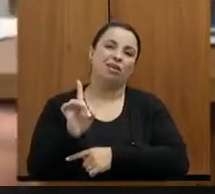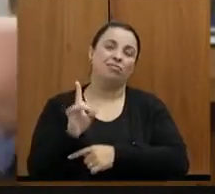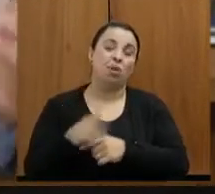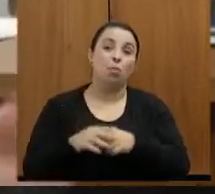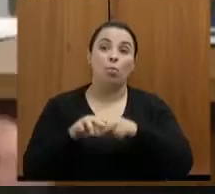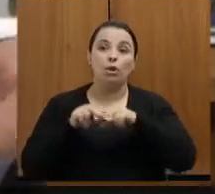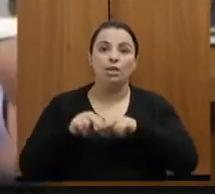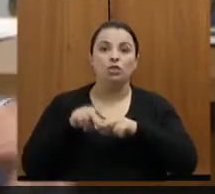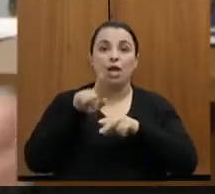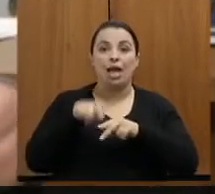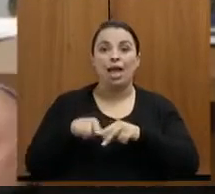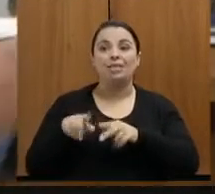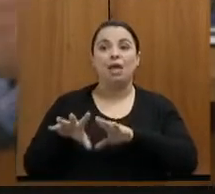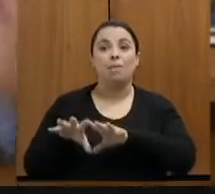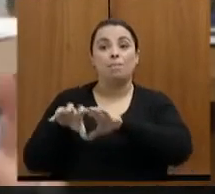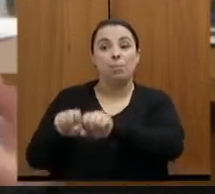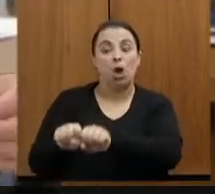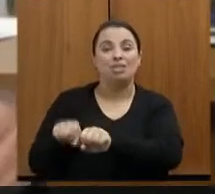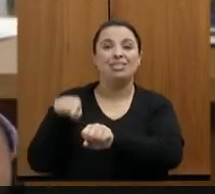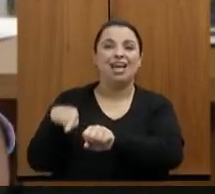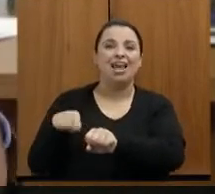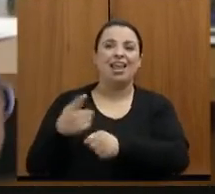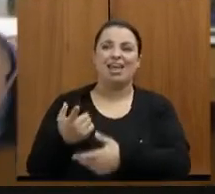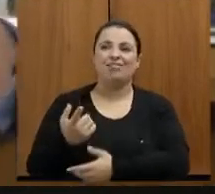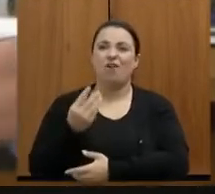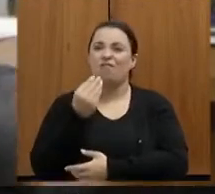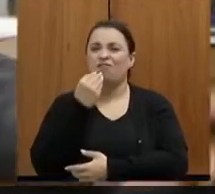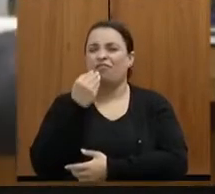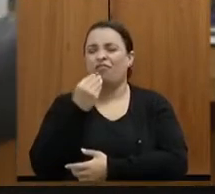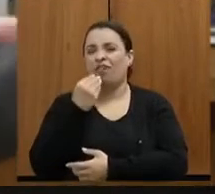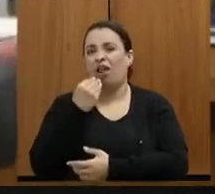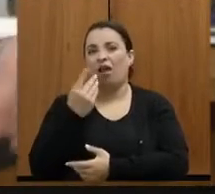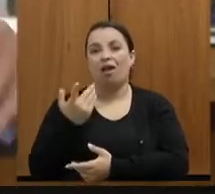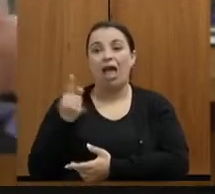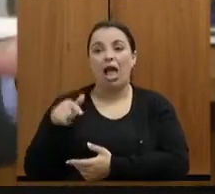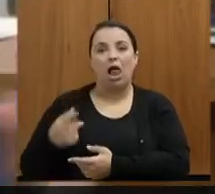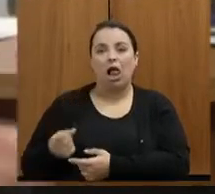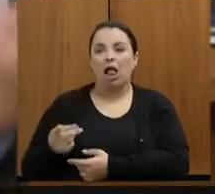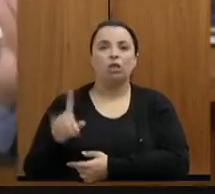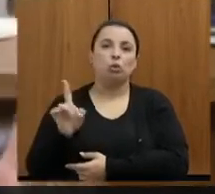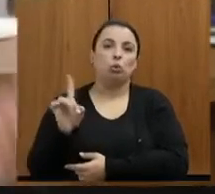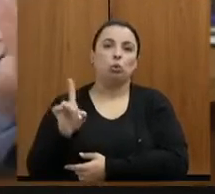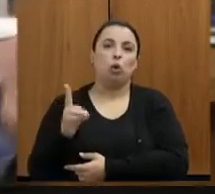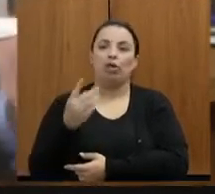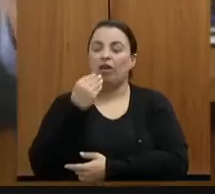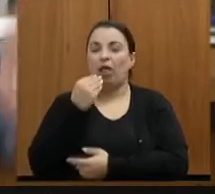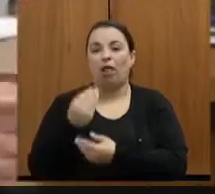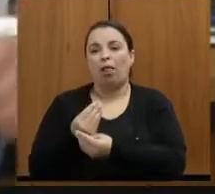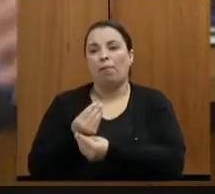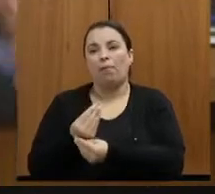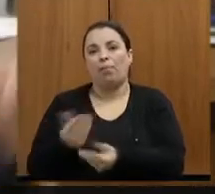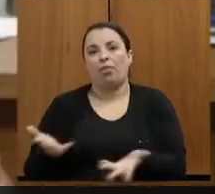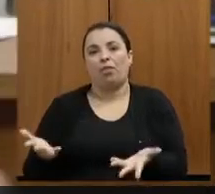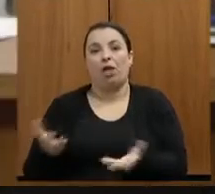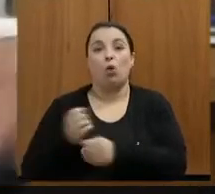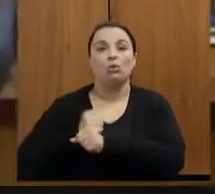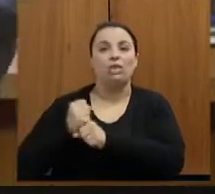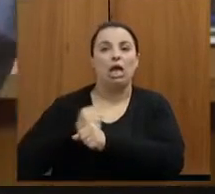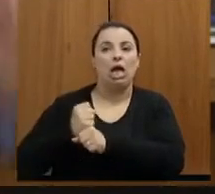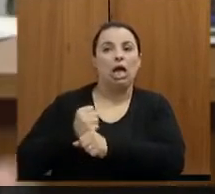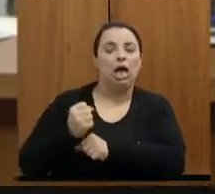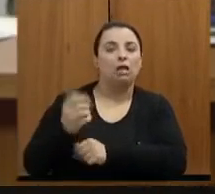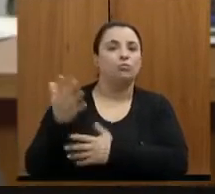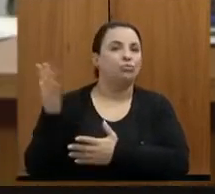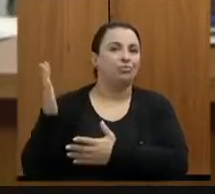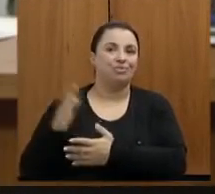A posse é considerada uma precária, ela não resiste ao longo do tempo enquanto a pessoa não estiver, de fato, ali na posse, vamos dizer,